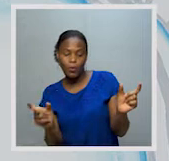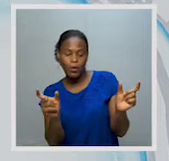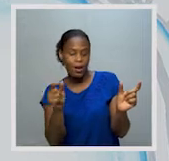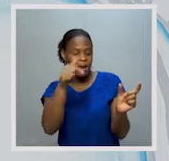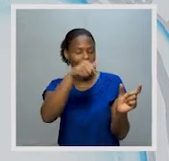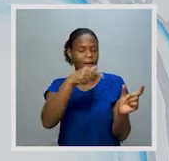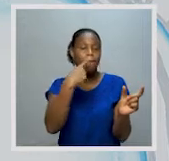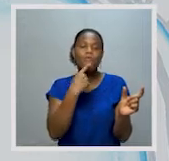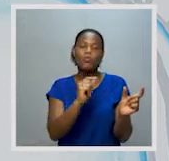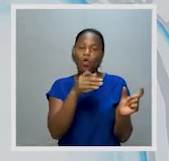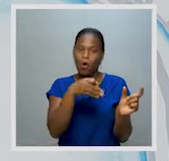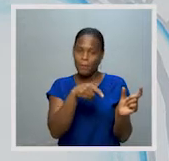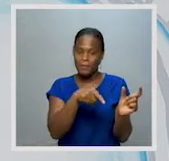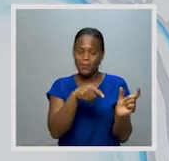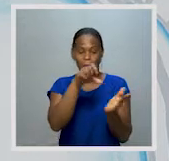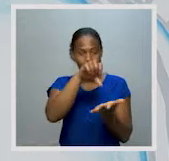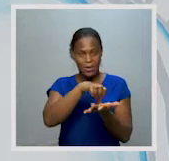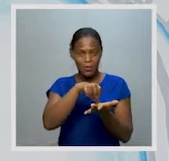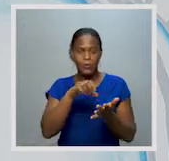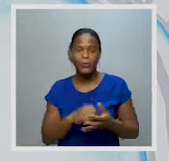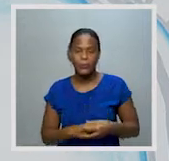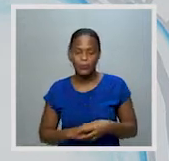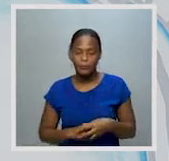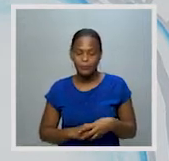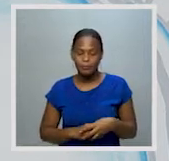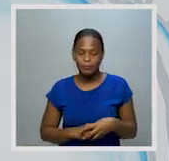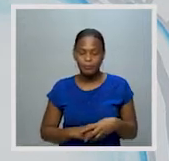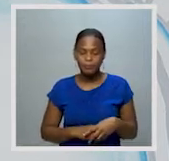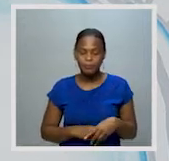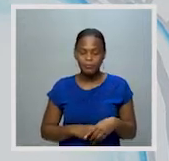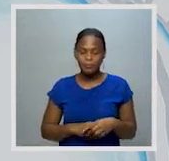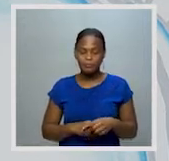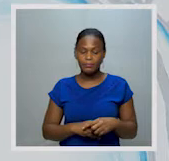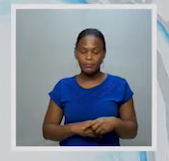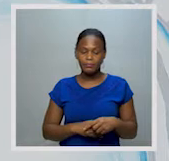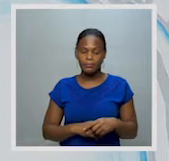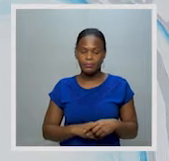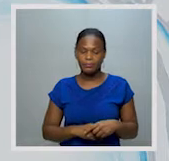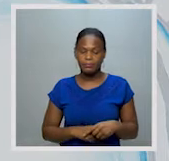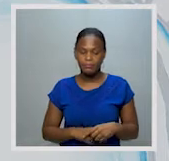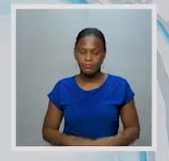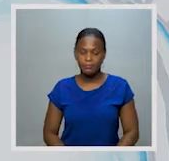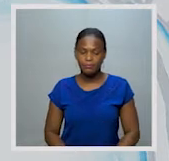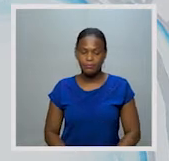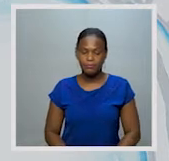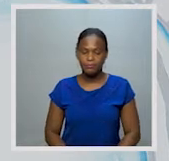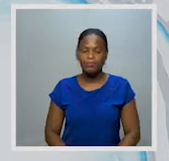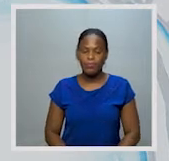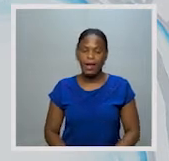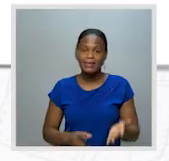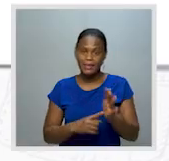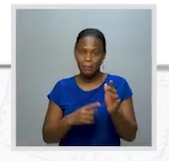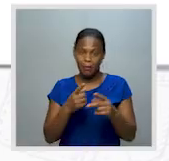verbo, exatamente entre o radical e a terminação verbal. Então, nós